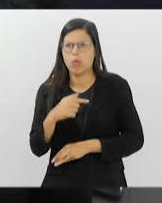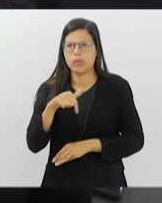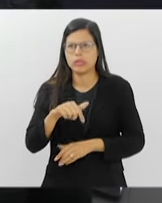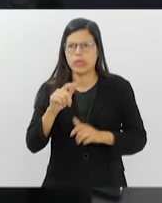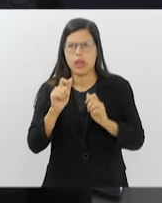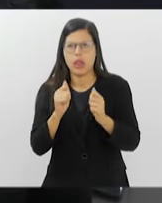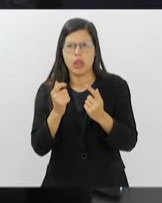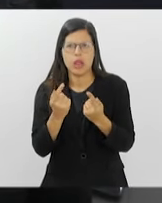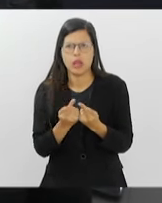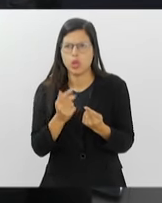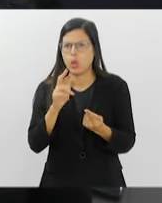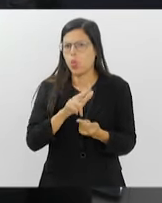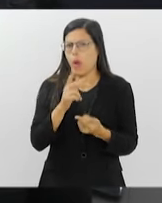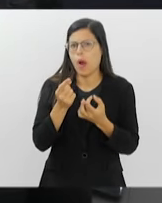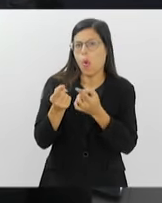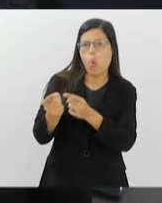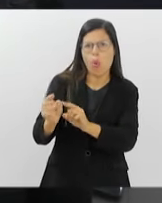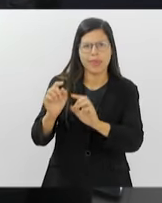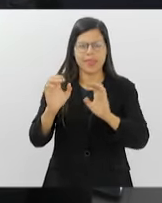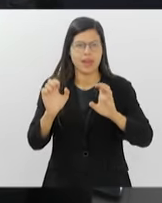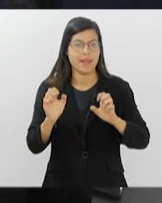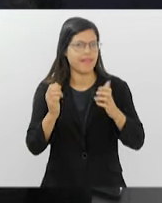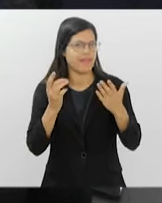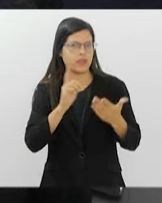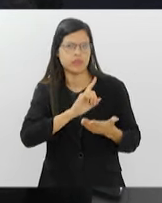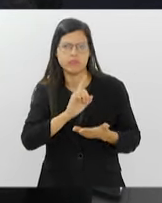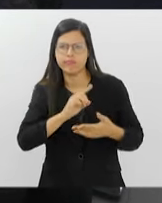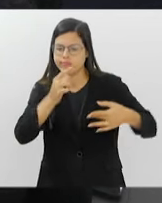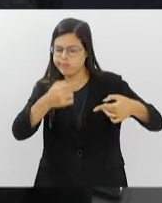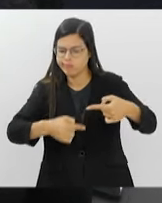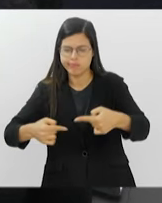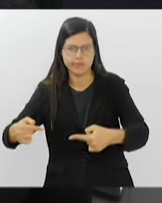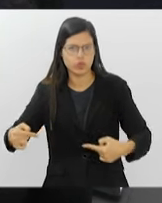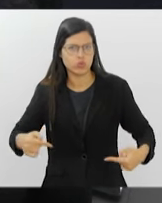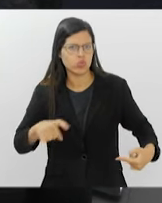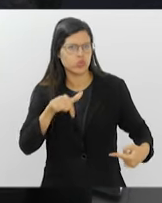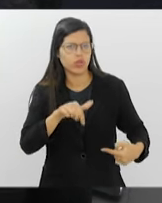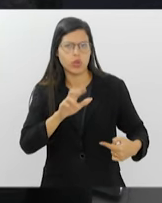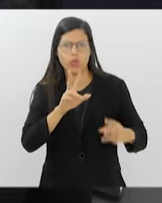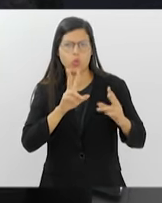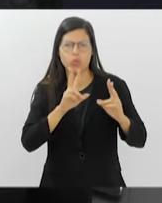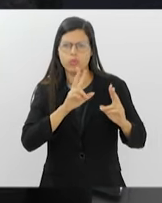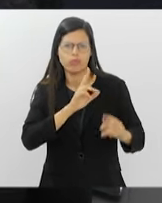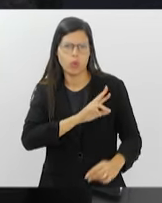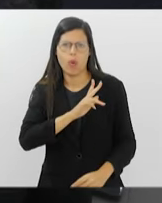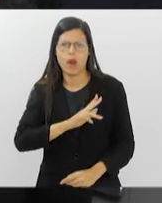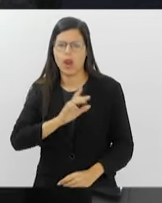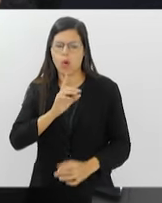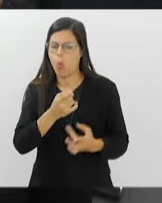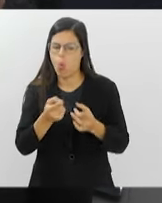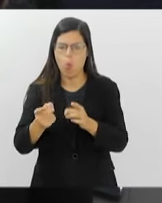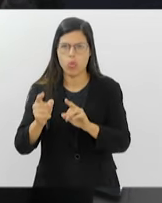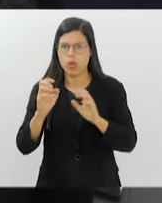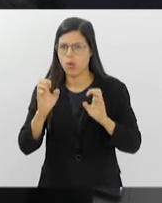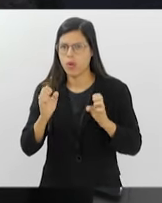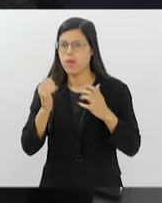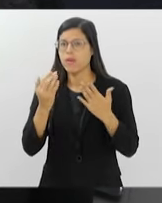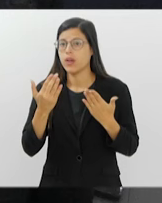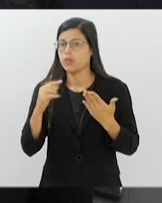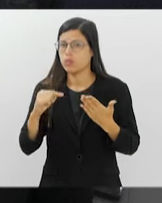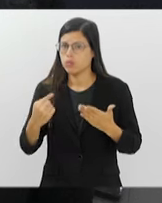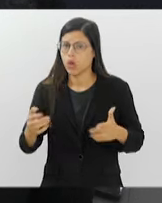contra nenhum tipo de evento o que tá sendo discutido aqui não é nada em relação ao evento muito pelo contrário nós somos incentivadores